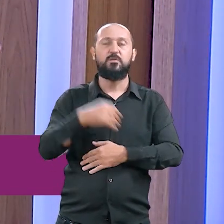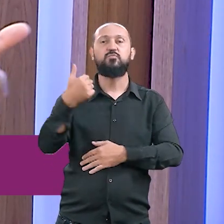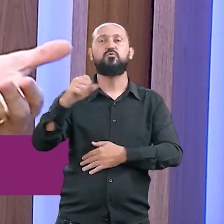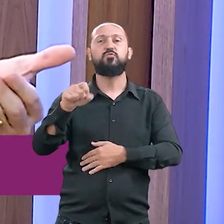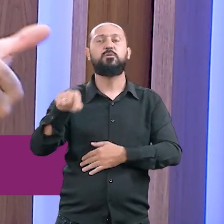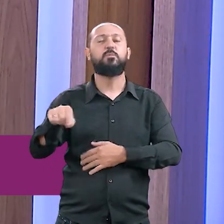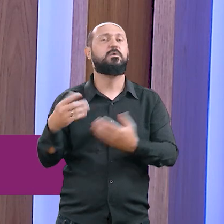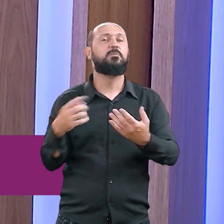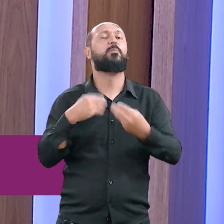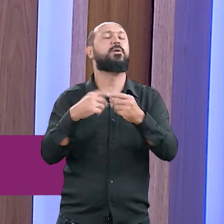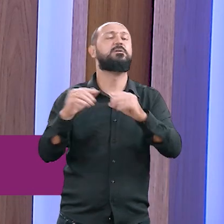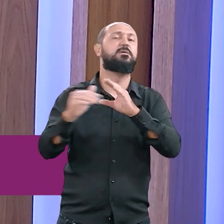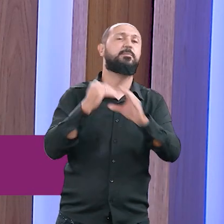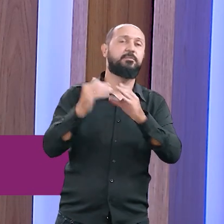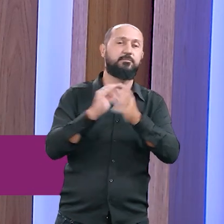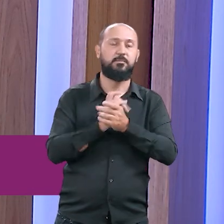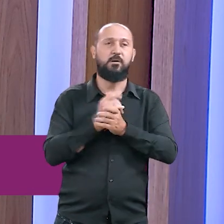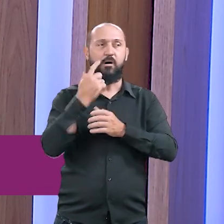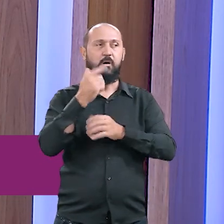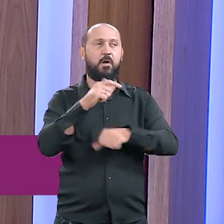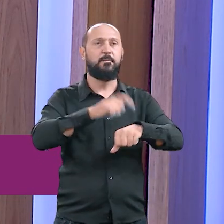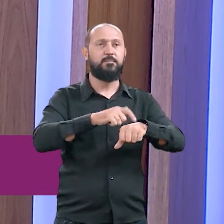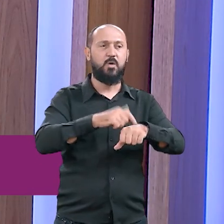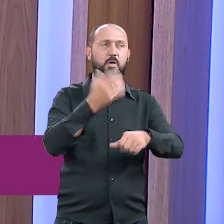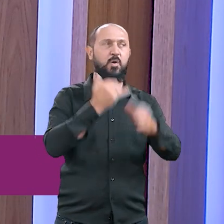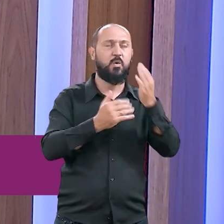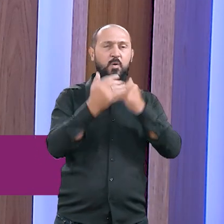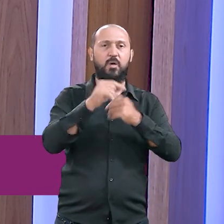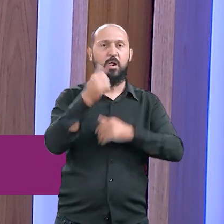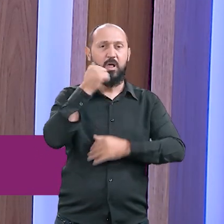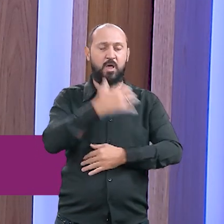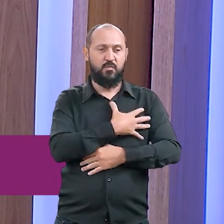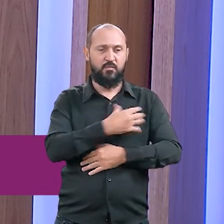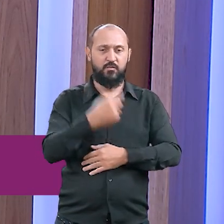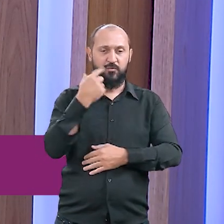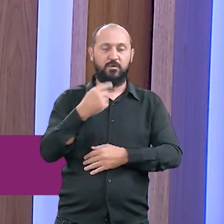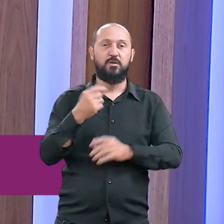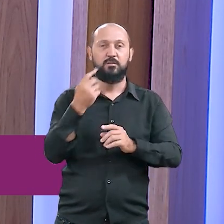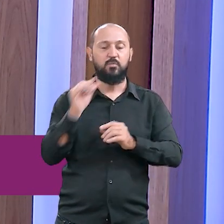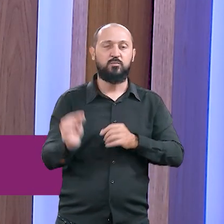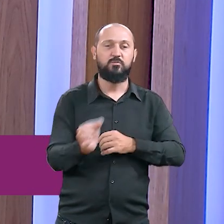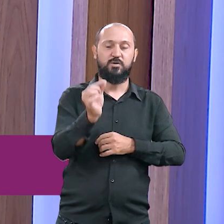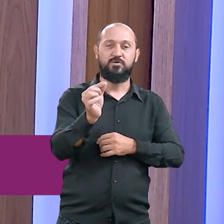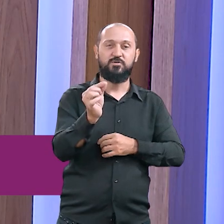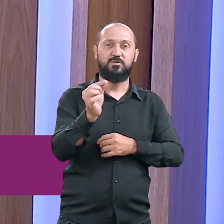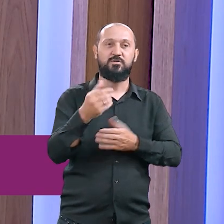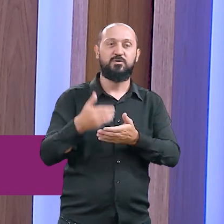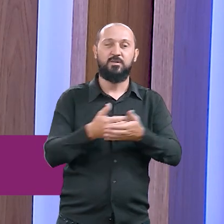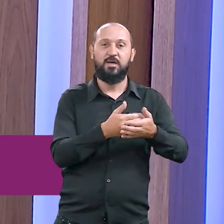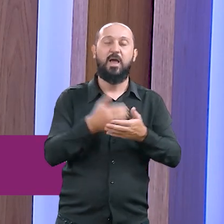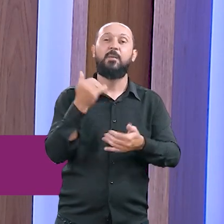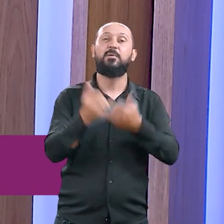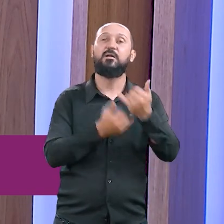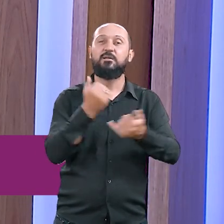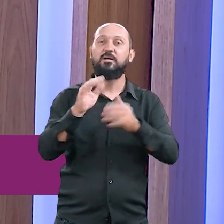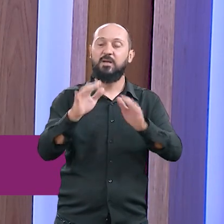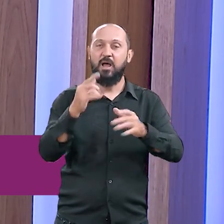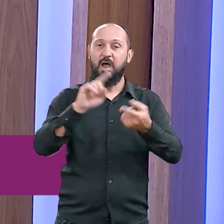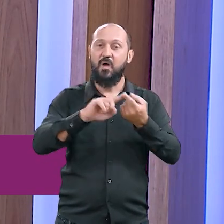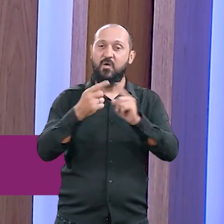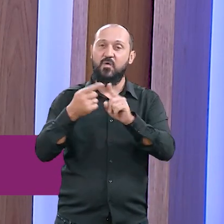Ele tira uma foto, mas ele despeja e tira isso muito rápido. Tenta só imaginar quanto que não custaria para essas empresas